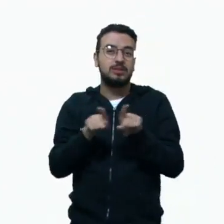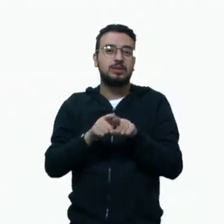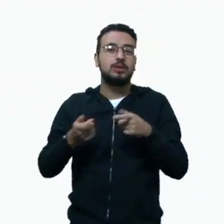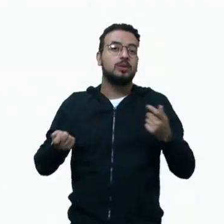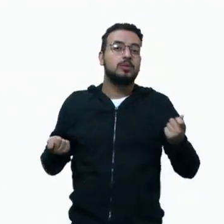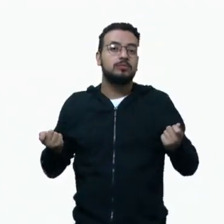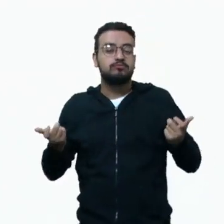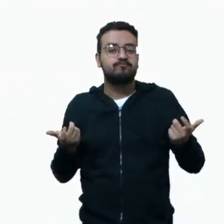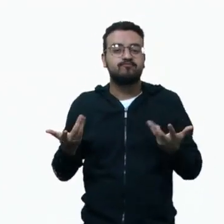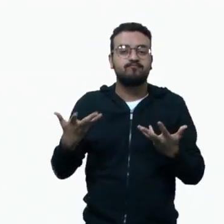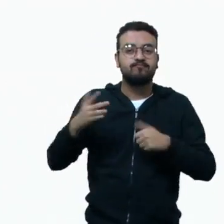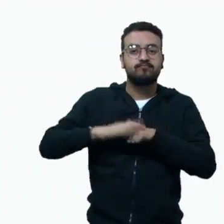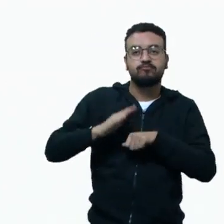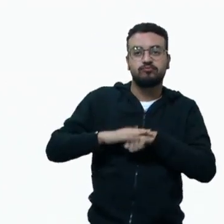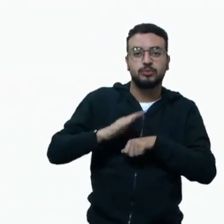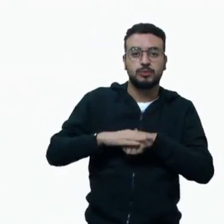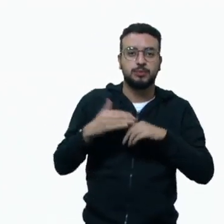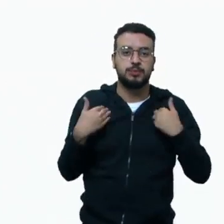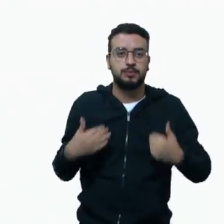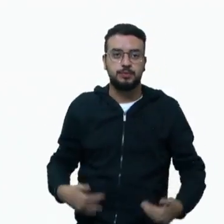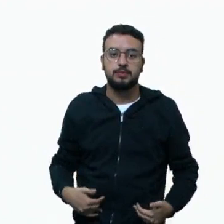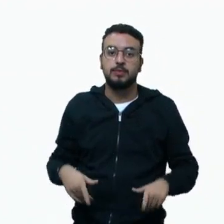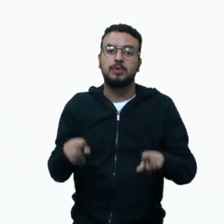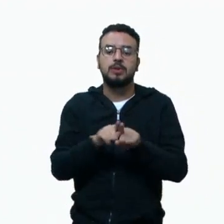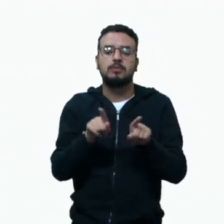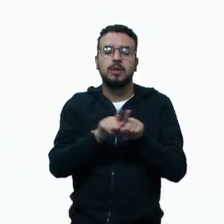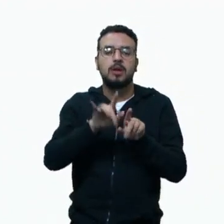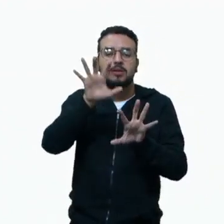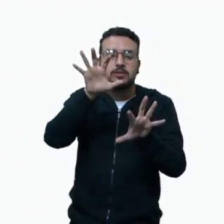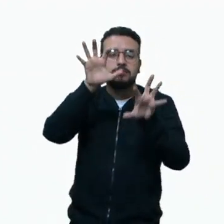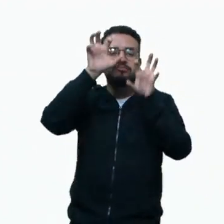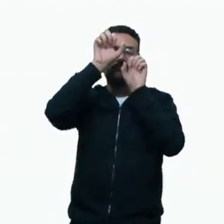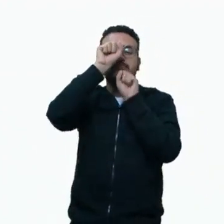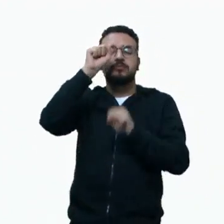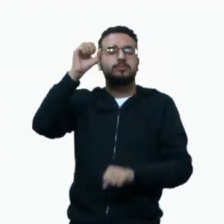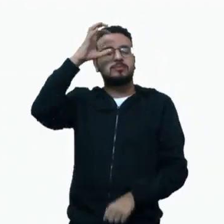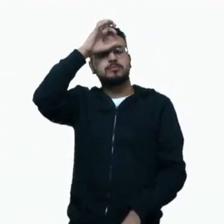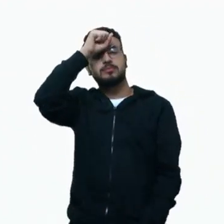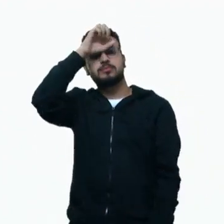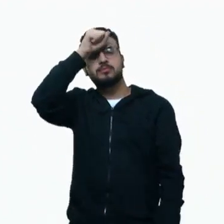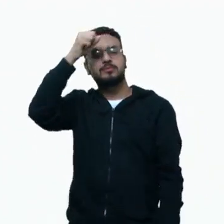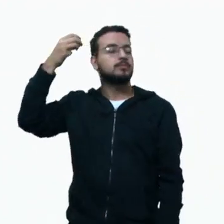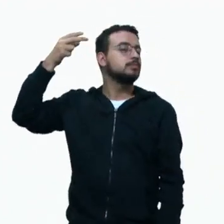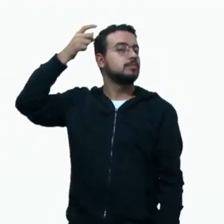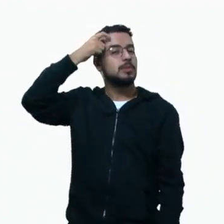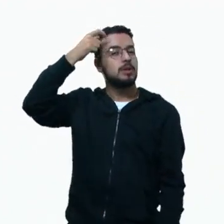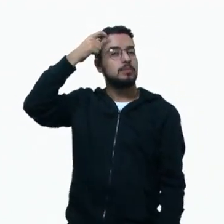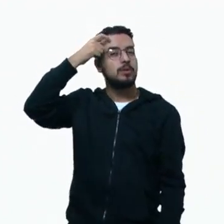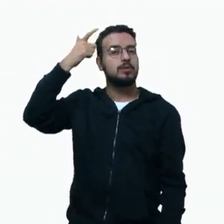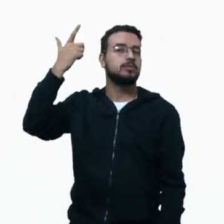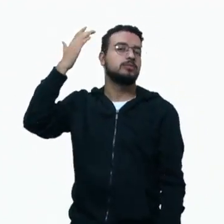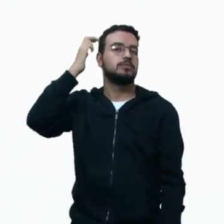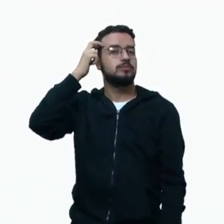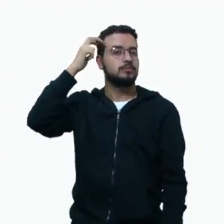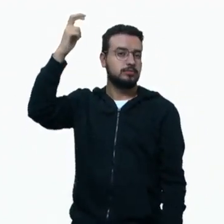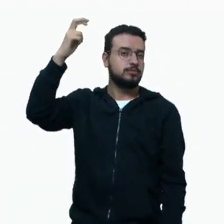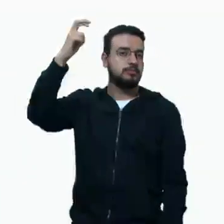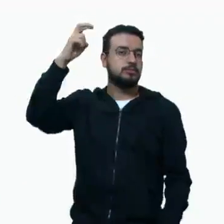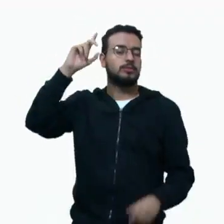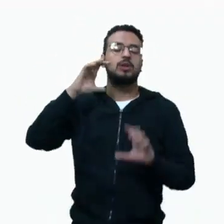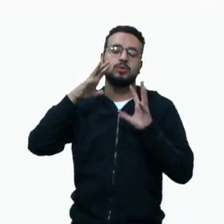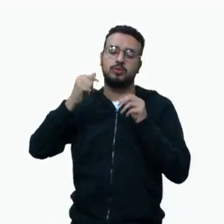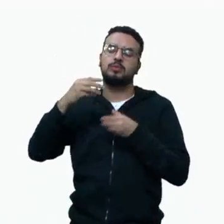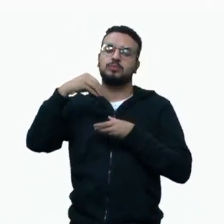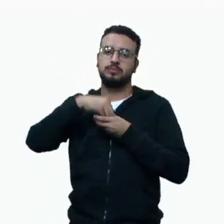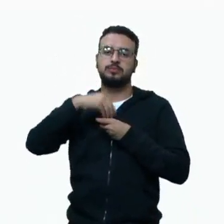a assimilação de experiências necessárias para memória, aprendizado e inteligência, e essa parte é muito importante, e eu vou falar para vocês